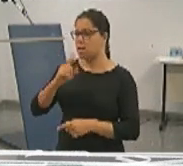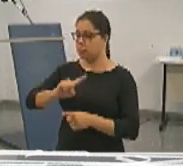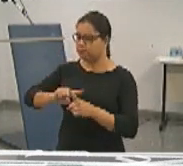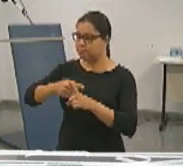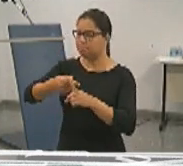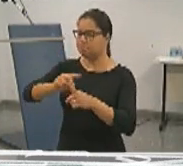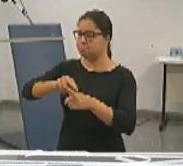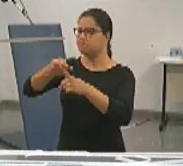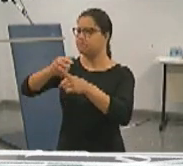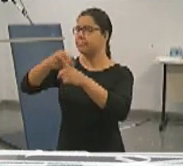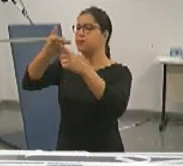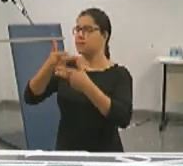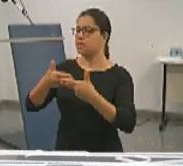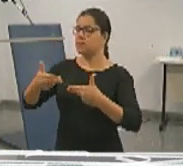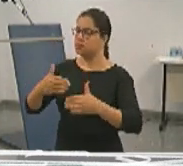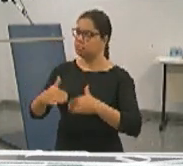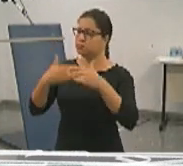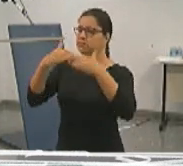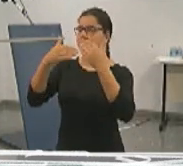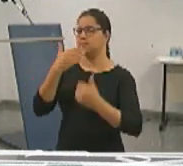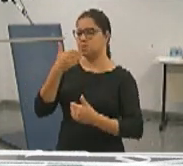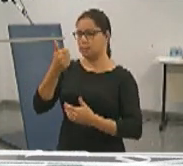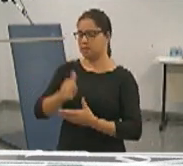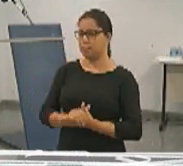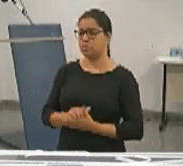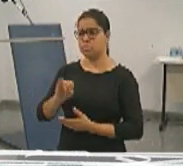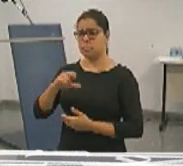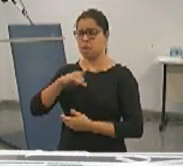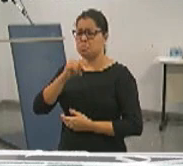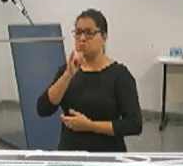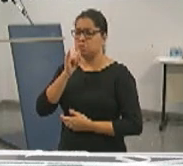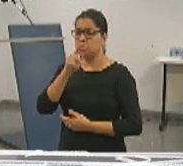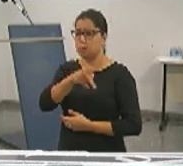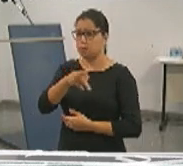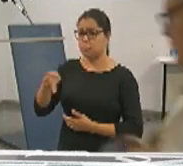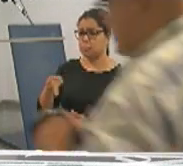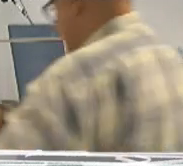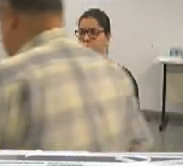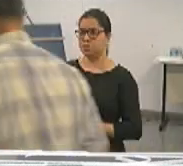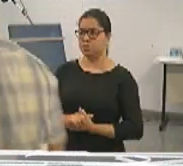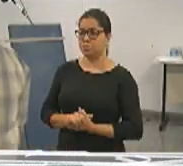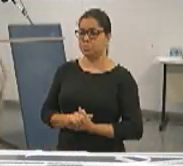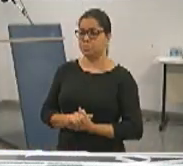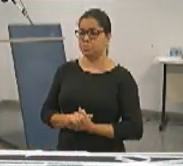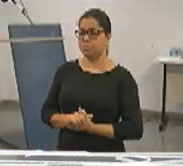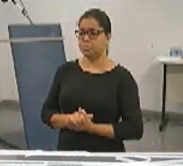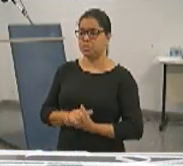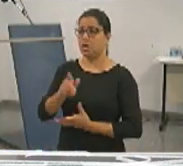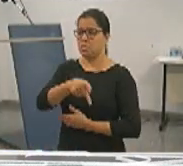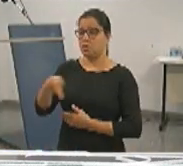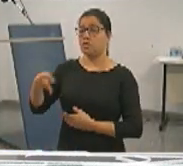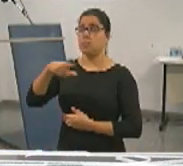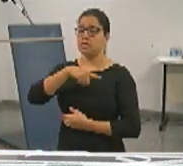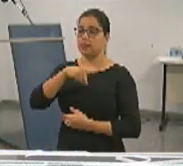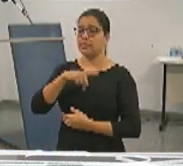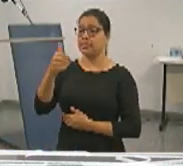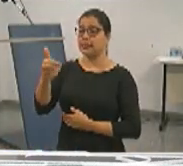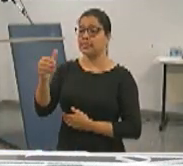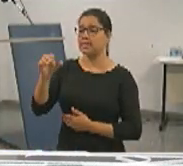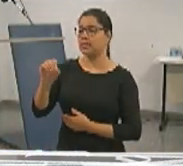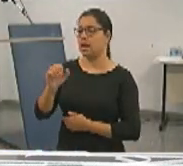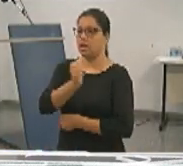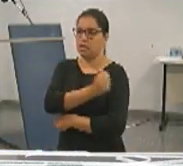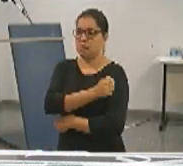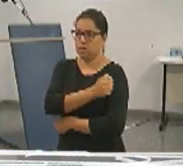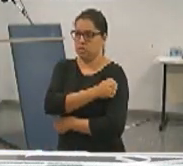garantir, inclusive, a atração de novos alunos. Um professor que tem 10 alunos na sala de aula, ele poderia ter 400 alunos no sistema